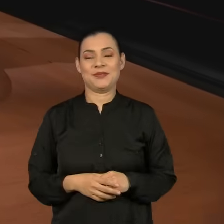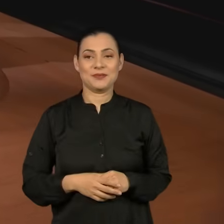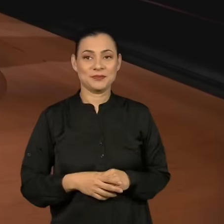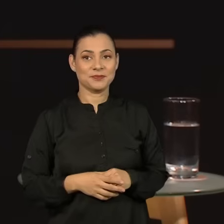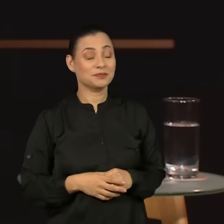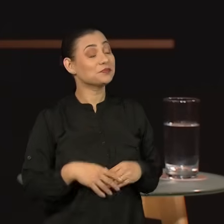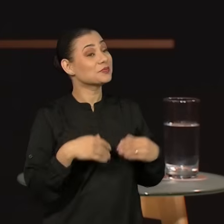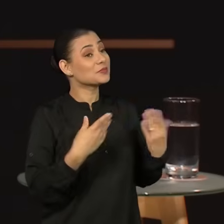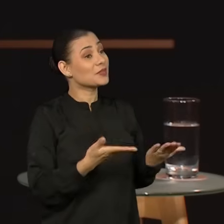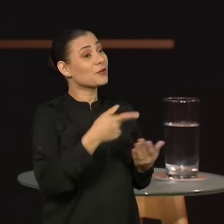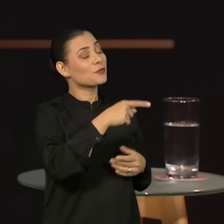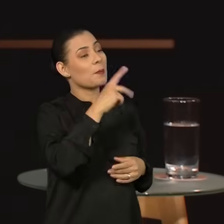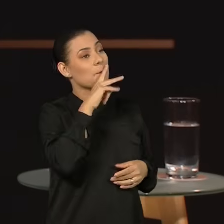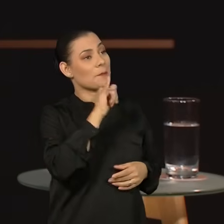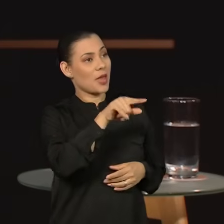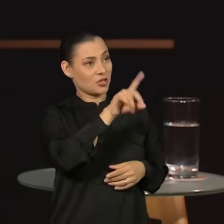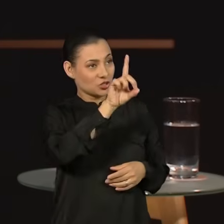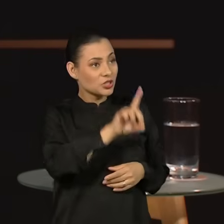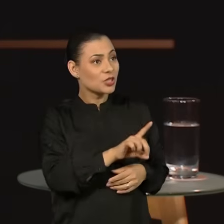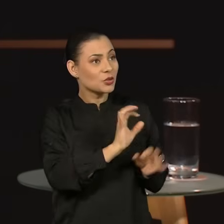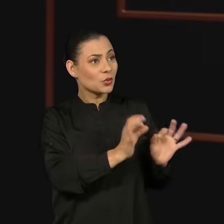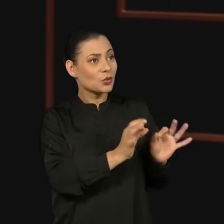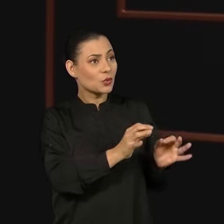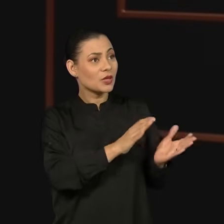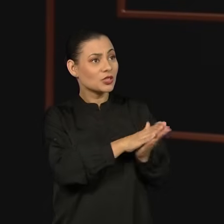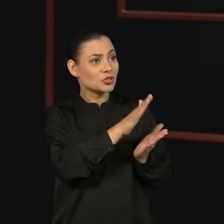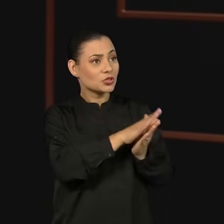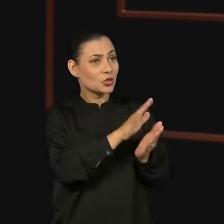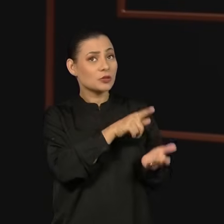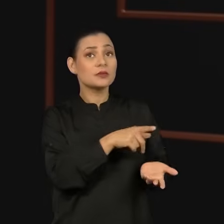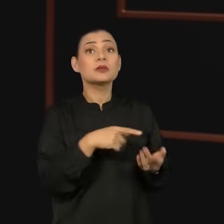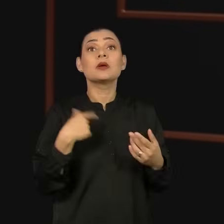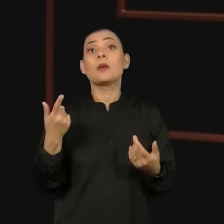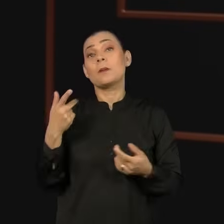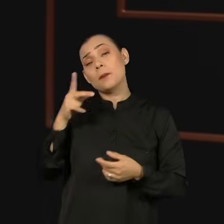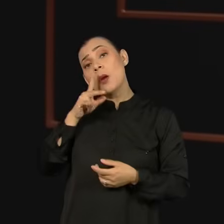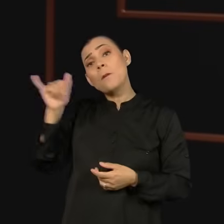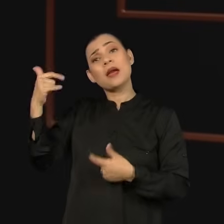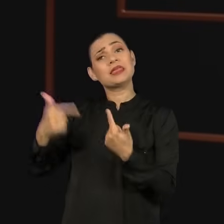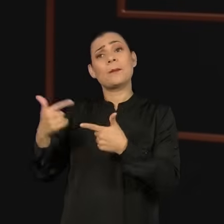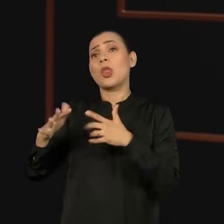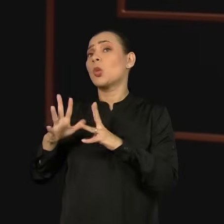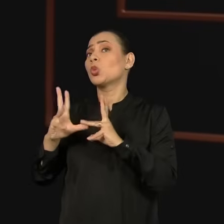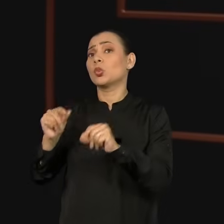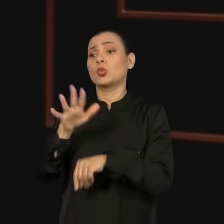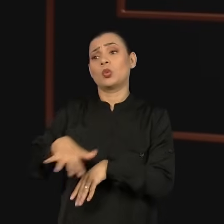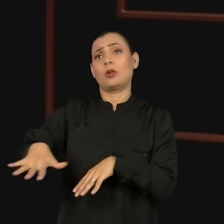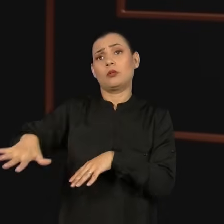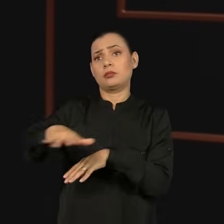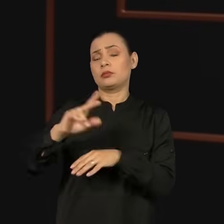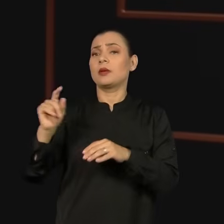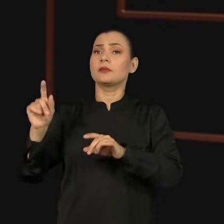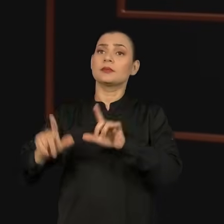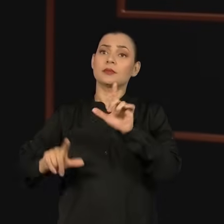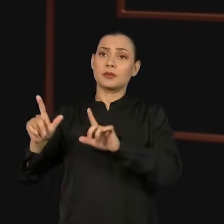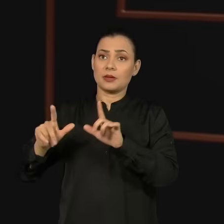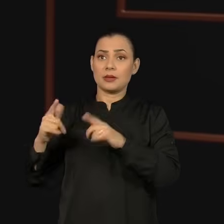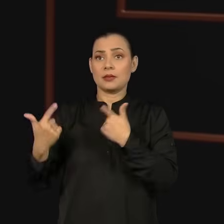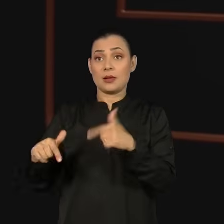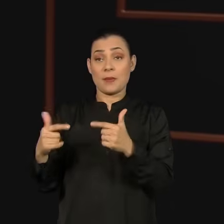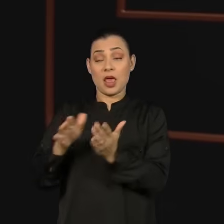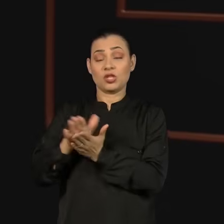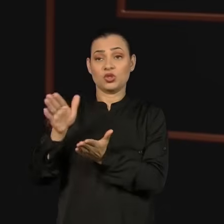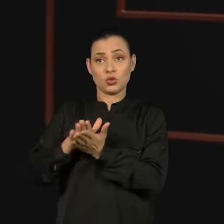Então, você estava falando que seu pai era diretor, né? Editor. Ele foi tudo lá. Na Na verdade, Editora quando Abril. ele entrou na Editora Abril, só tinha 7